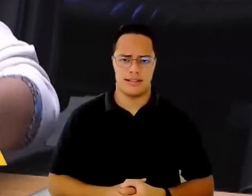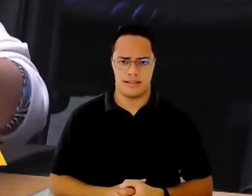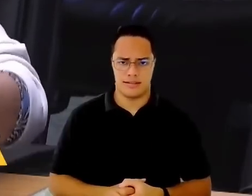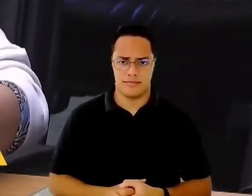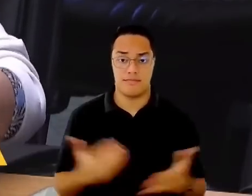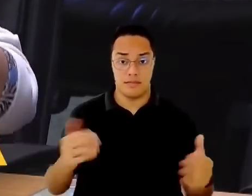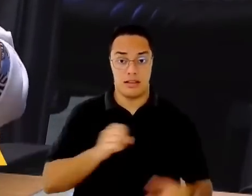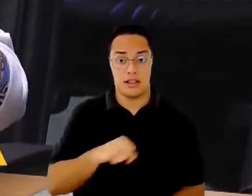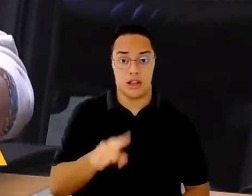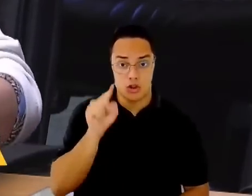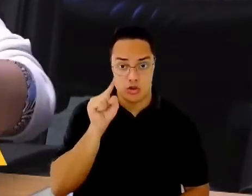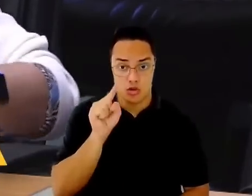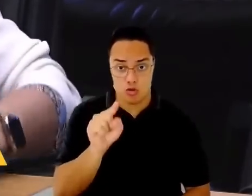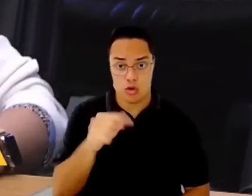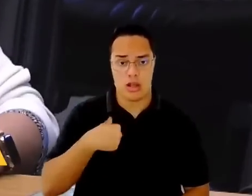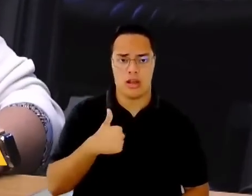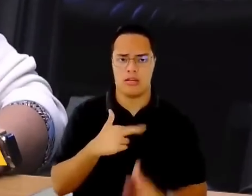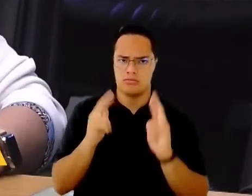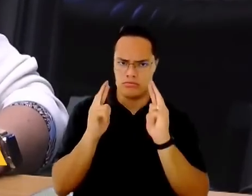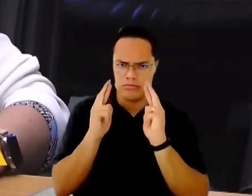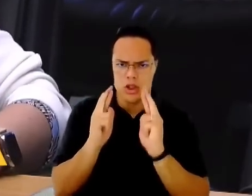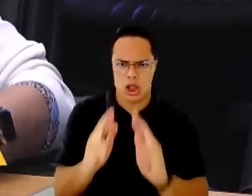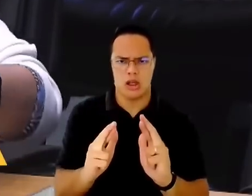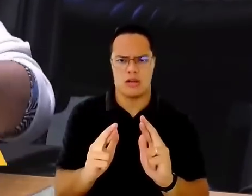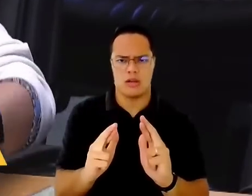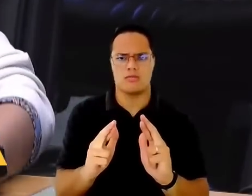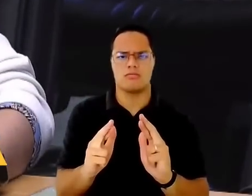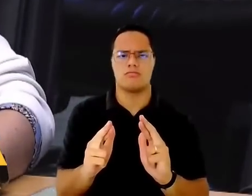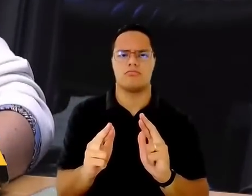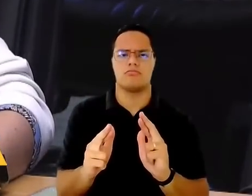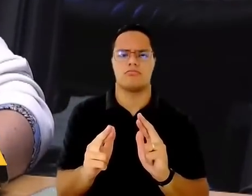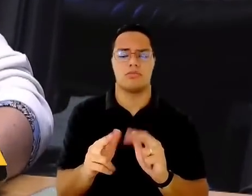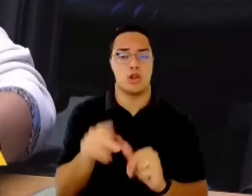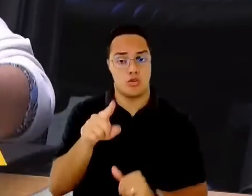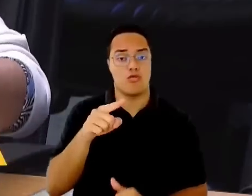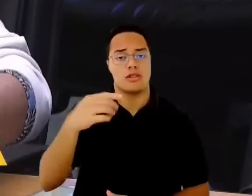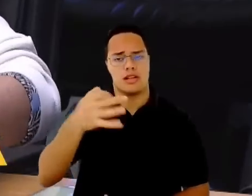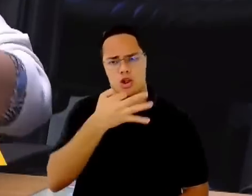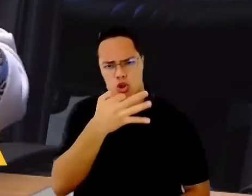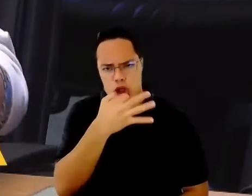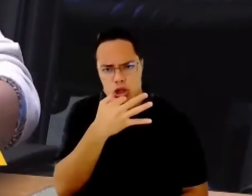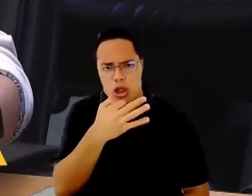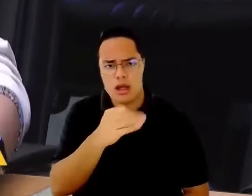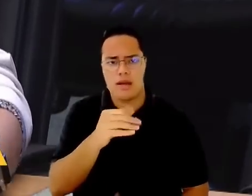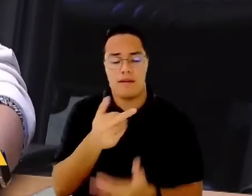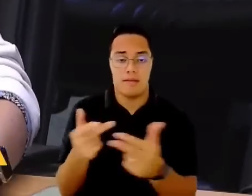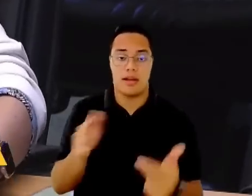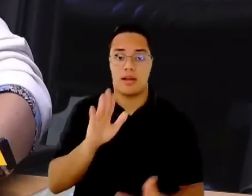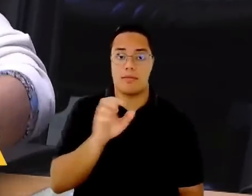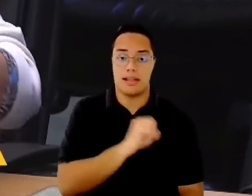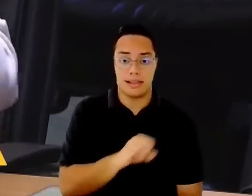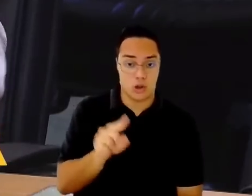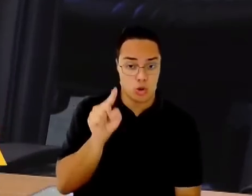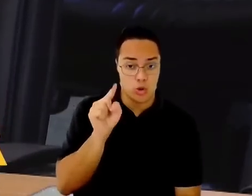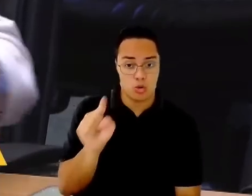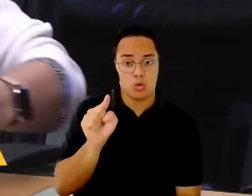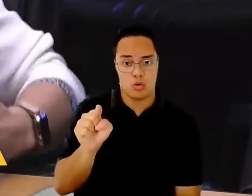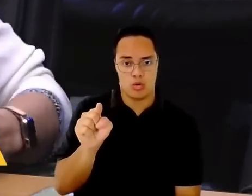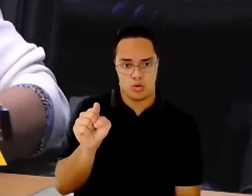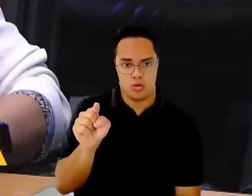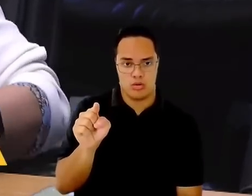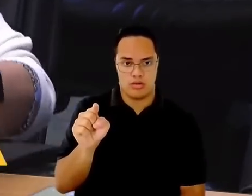o meu respeito a sua o seu o seu posicionamento cidadão mas se o senhor foi uma pessoa que